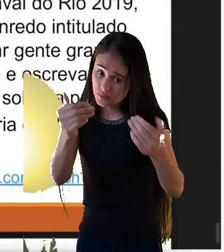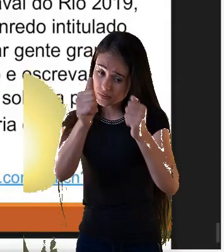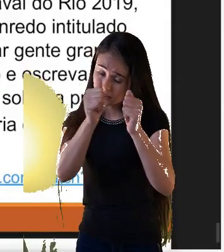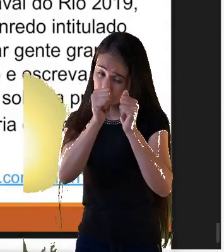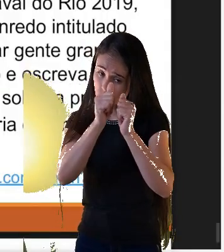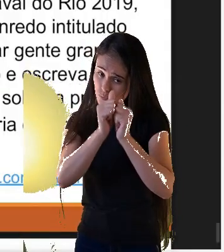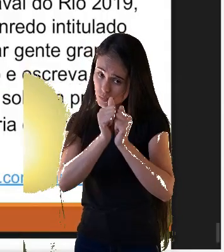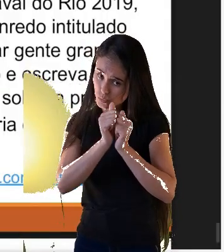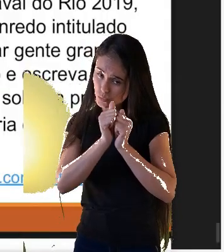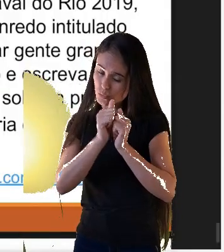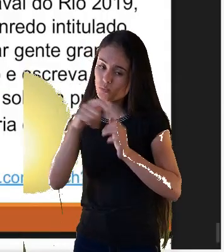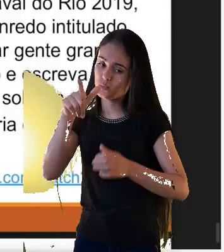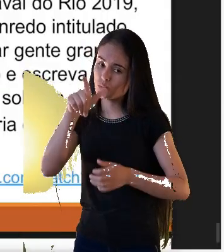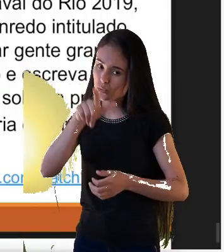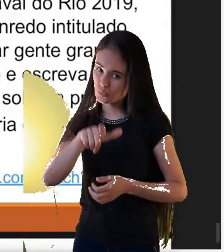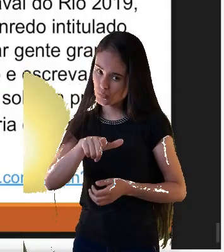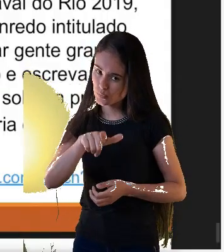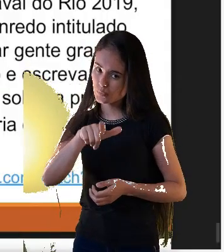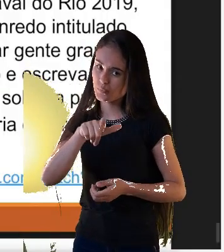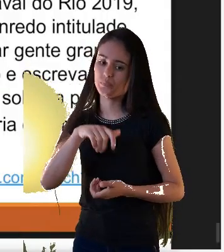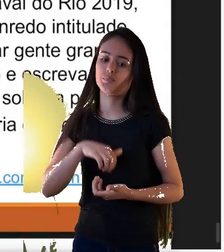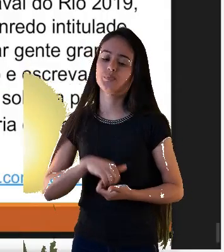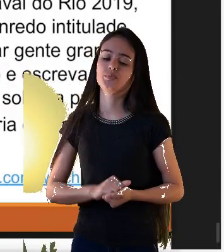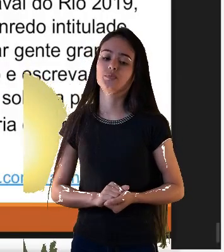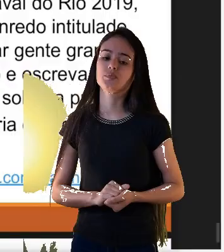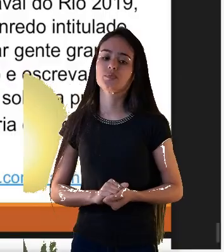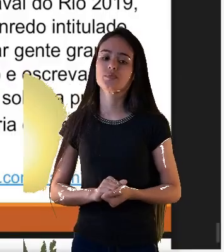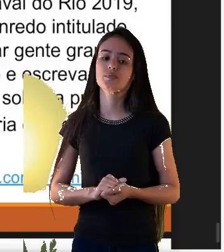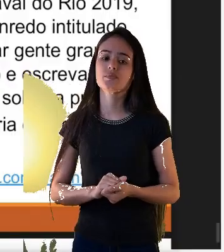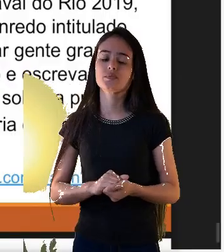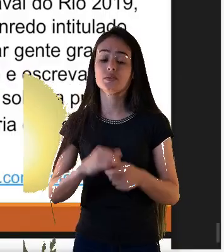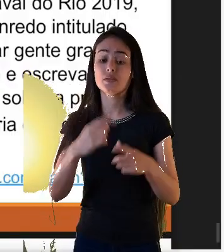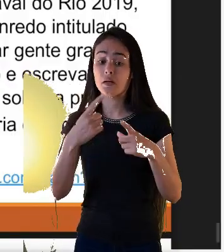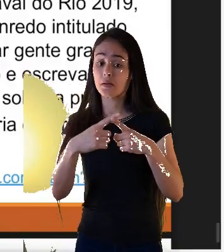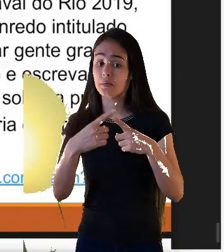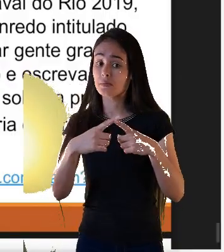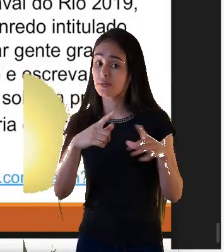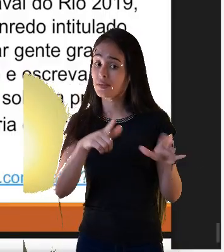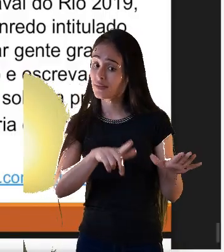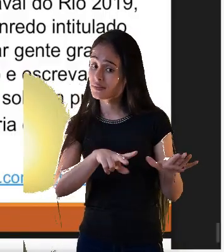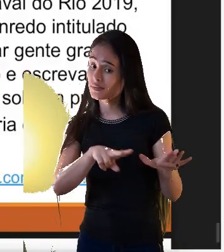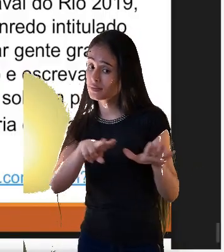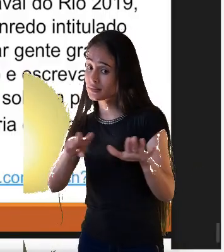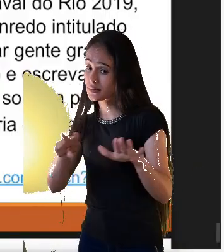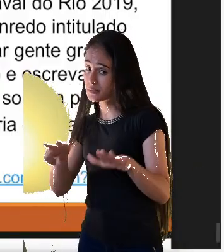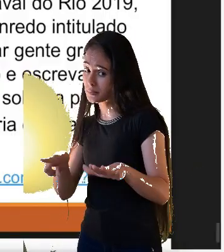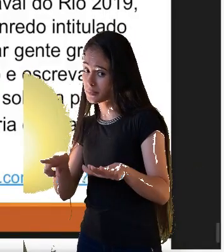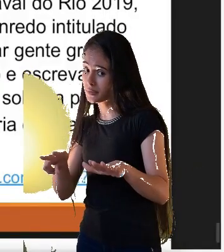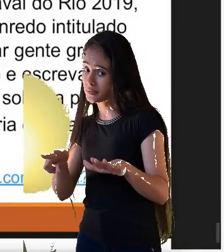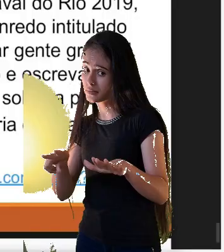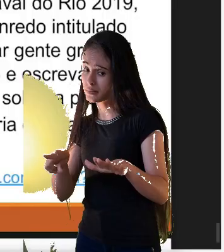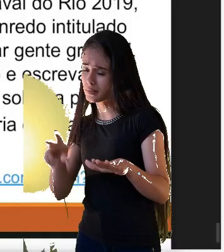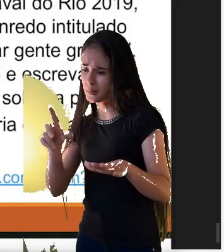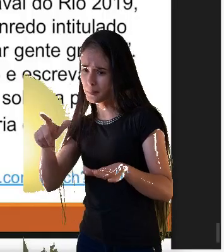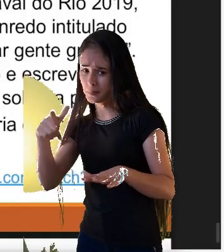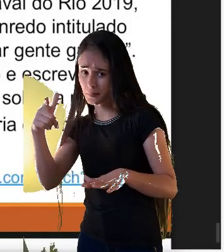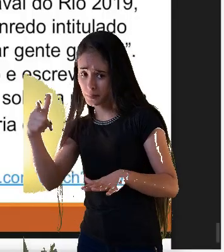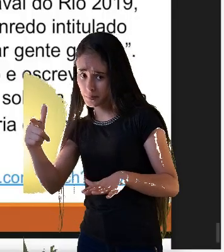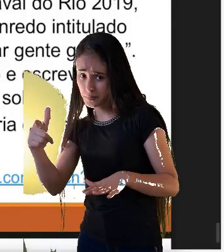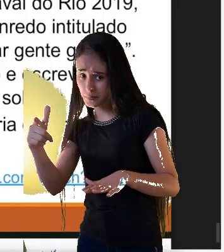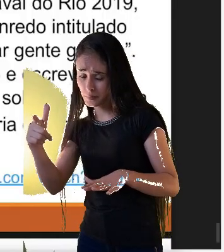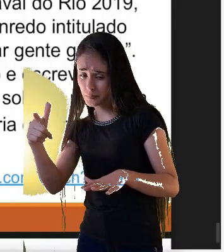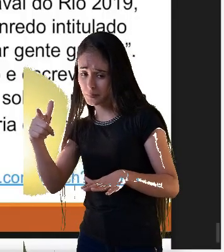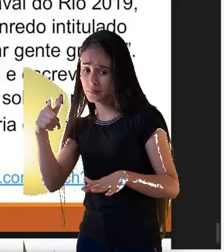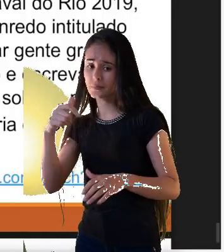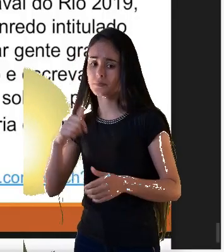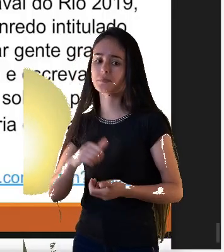a questão da educação e a questão da religião, que são outros pontos que o